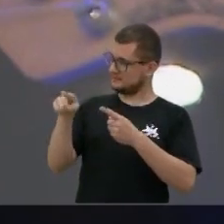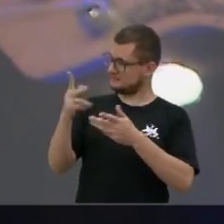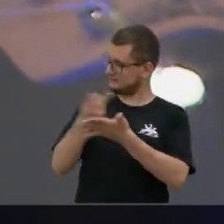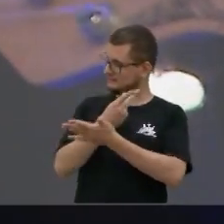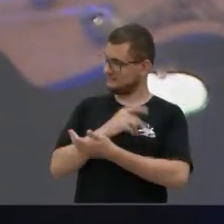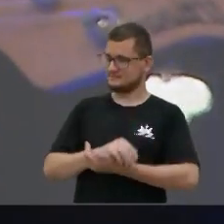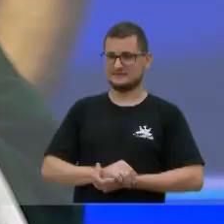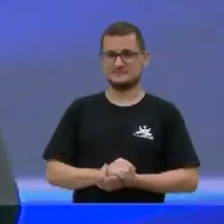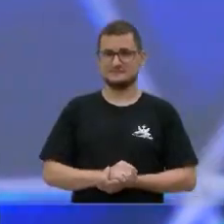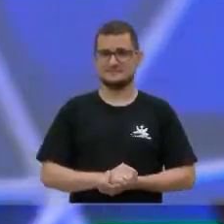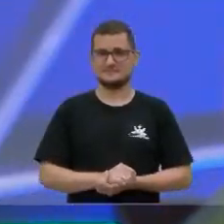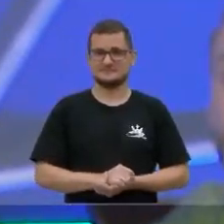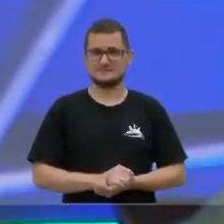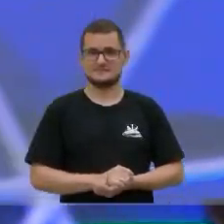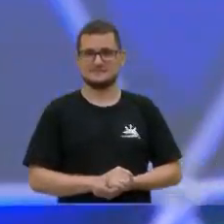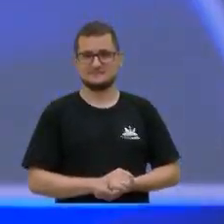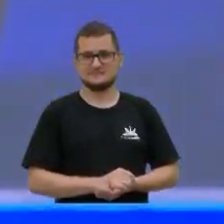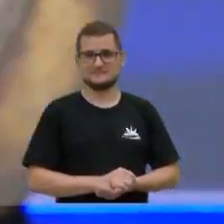Chegou.